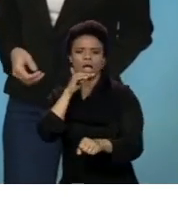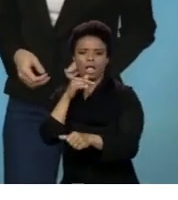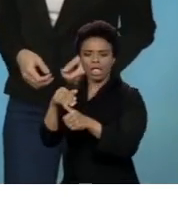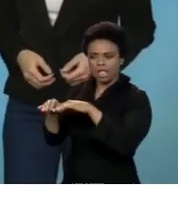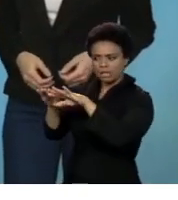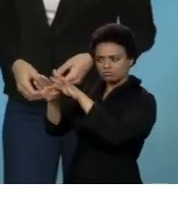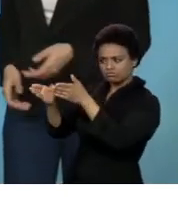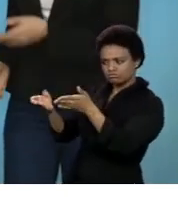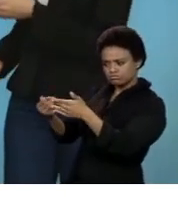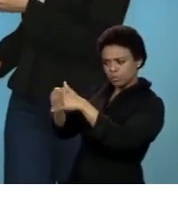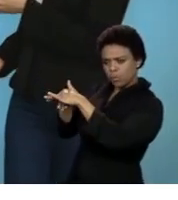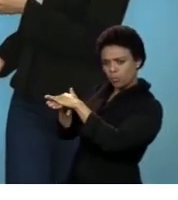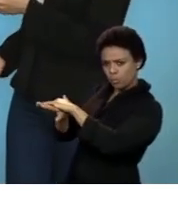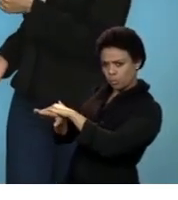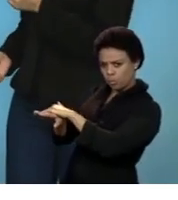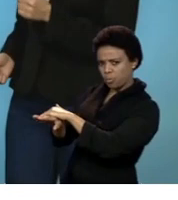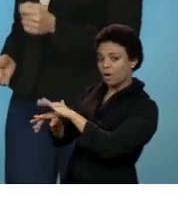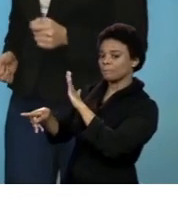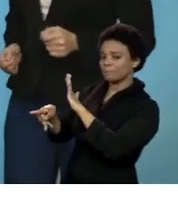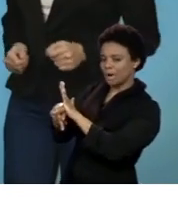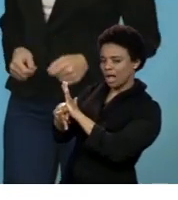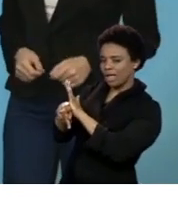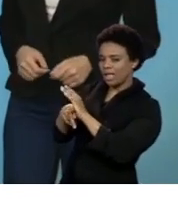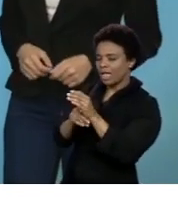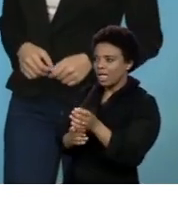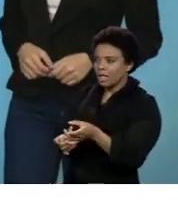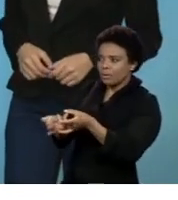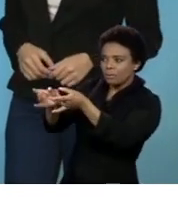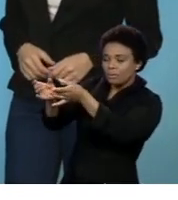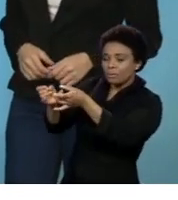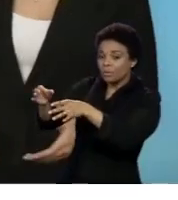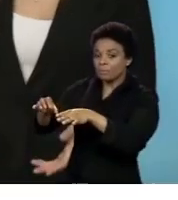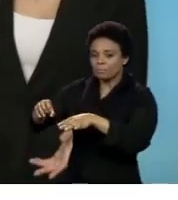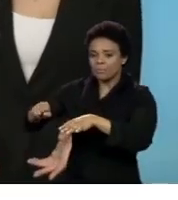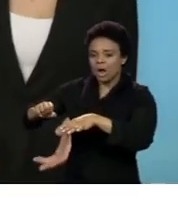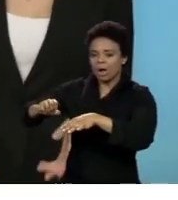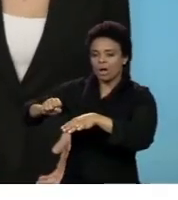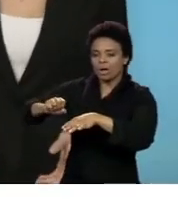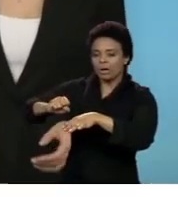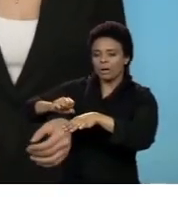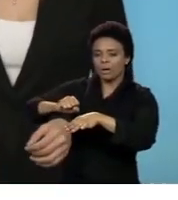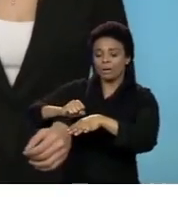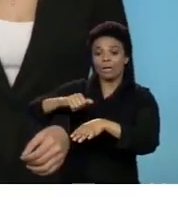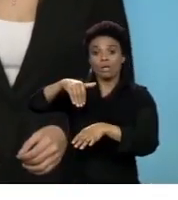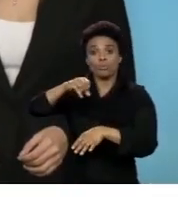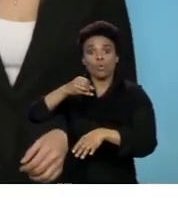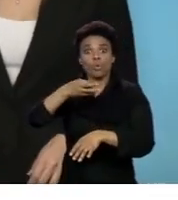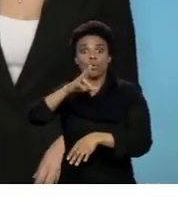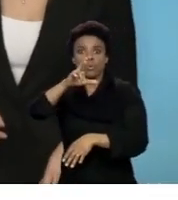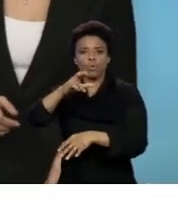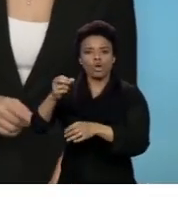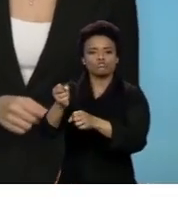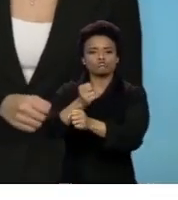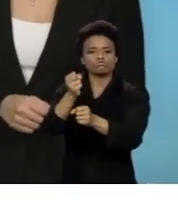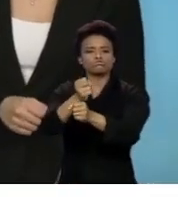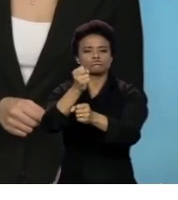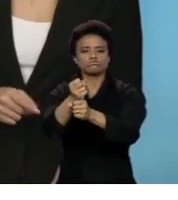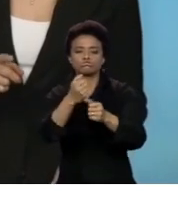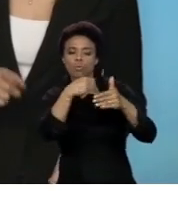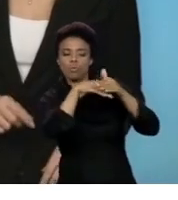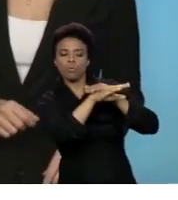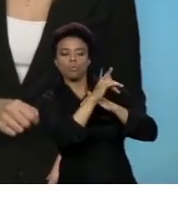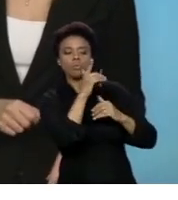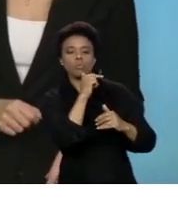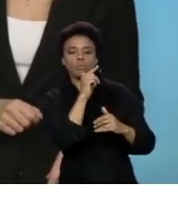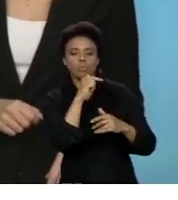pública, abastece um superior, por meio de bombeamento com motor. A construção dos reservatórios deve ser analisada